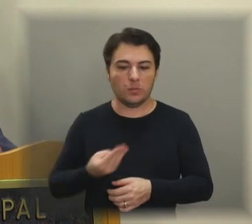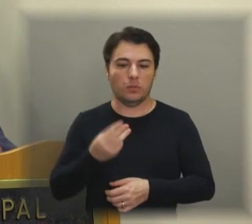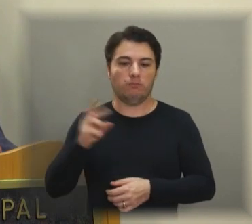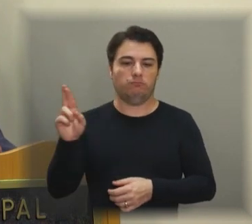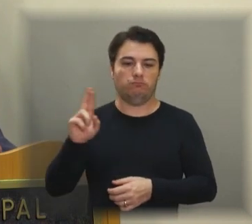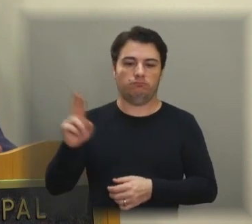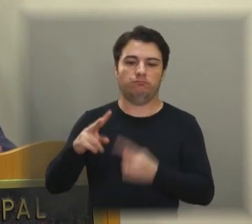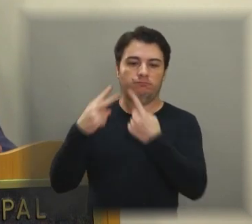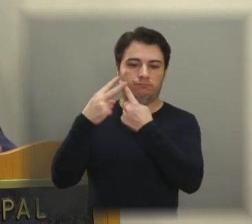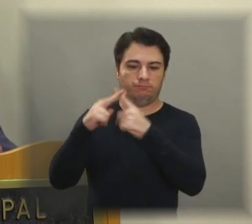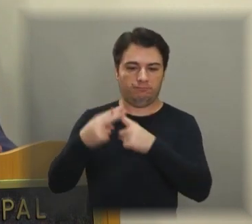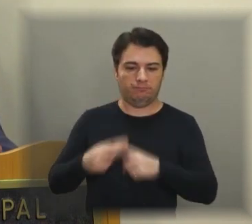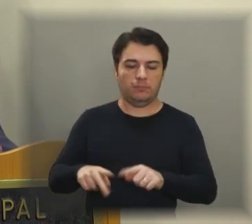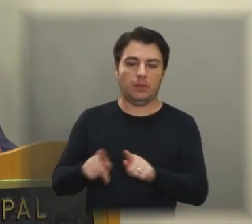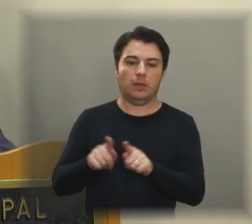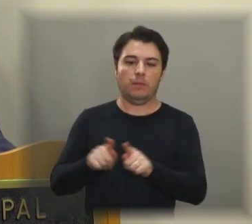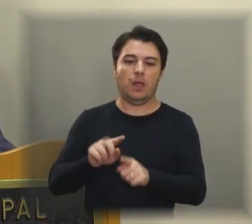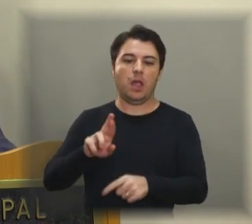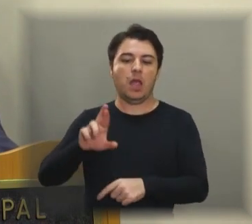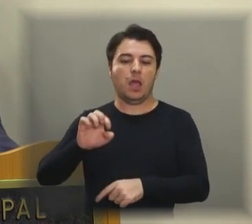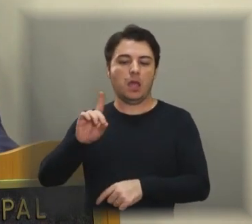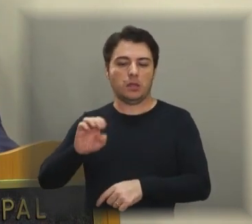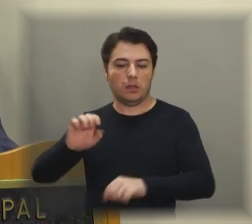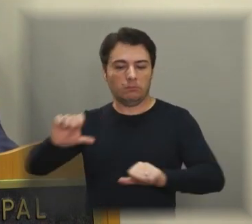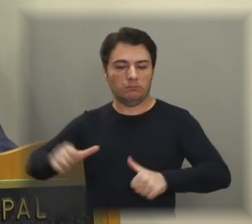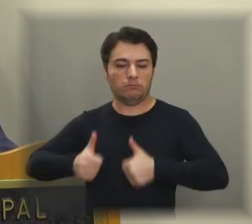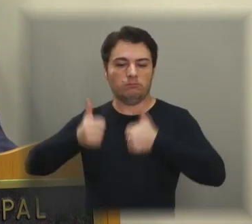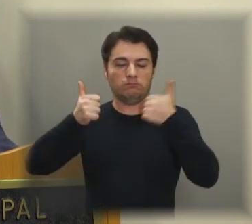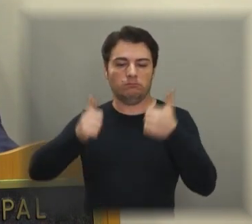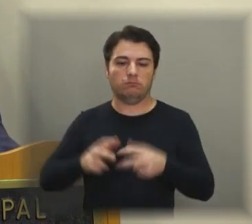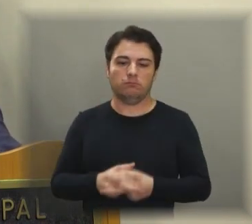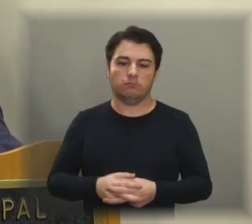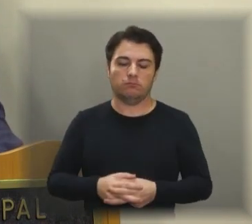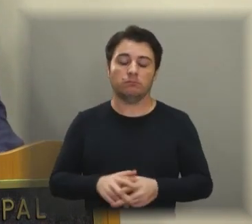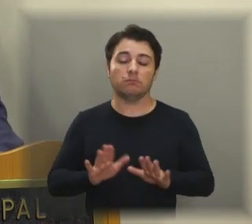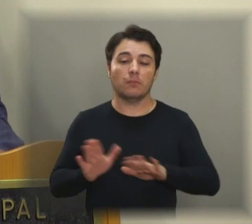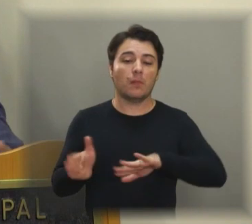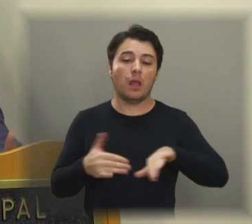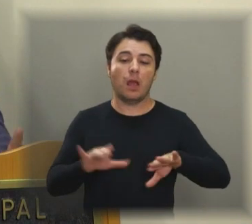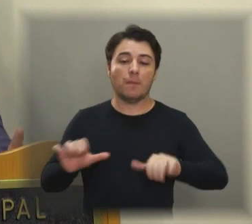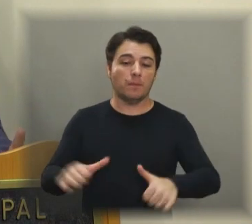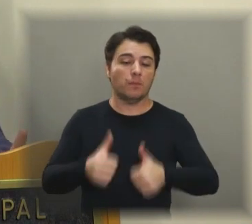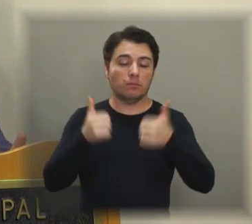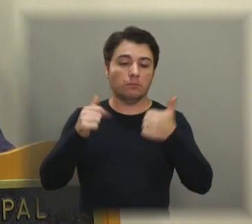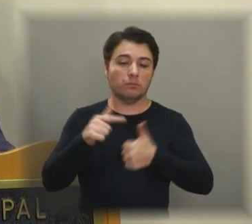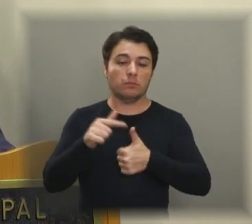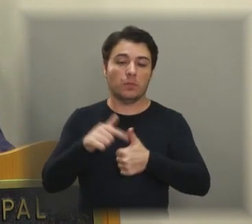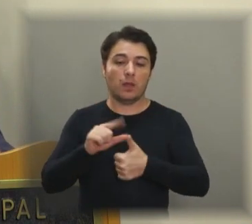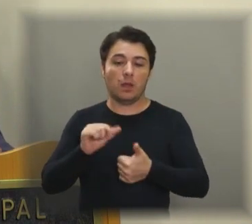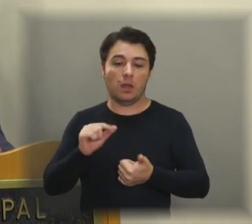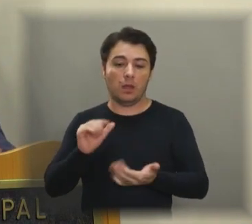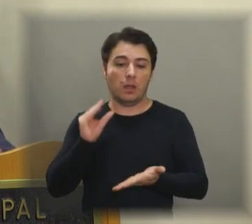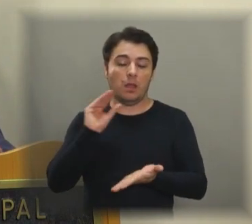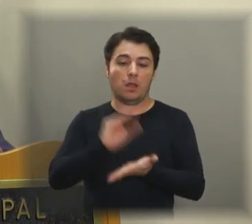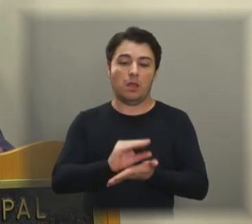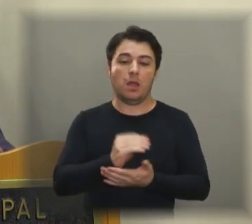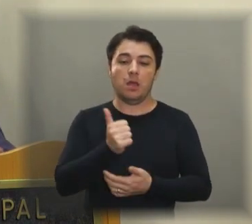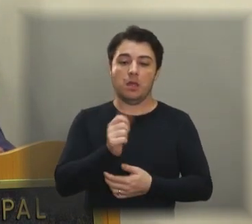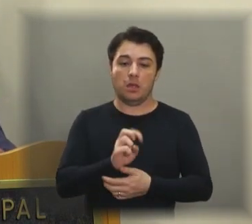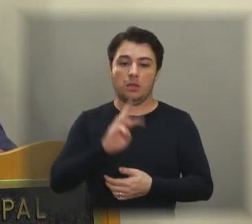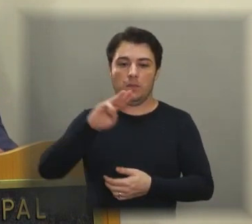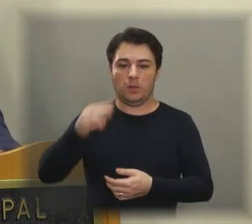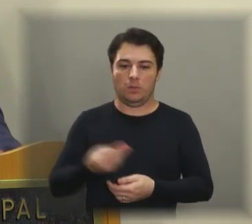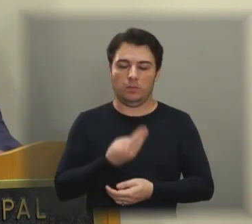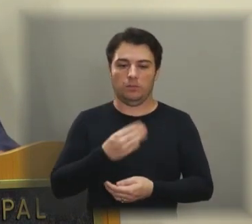em manutenção e melhoramento de rede tá é centro de melhoramento só de melhoramento de rede aproximadamente 15